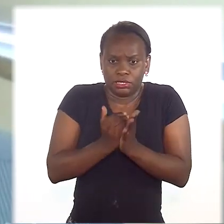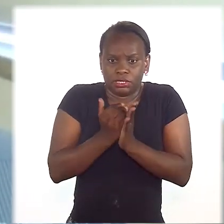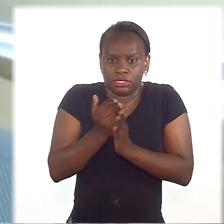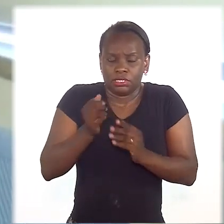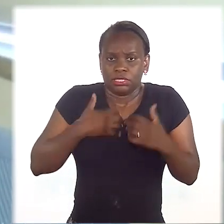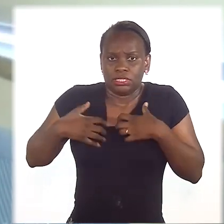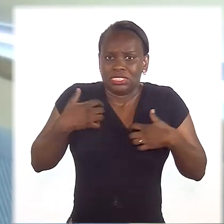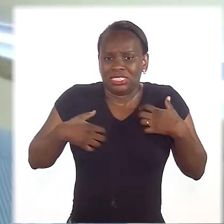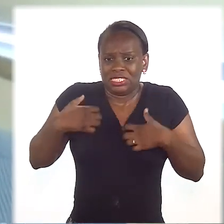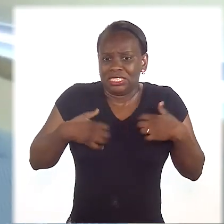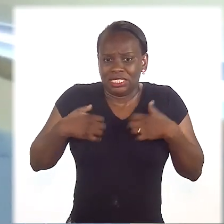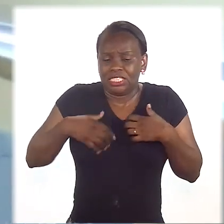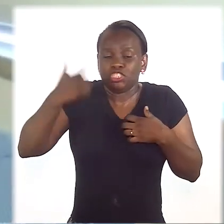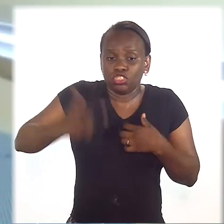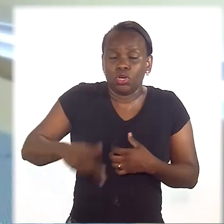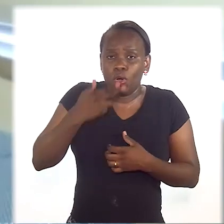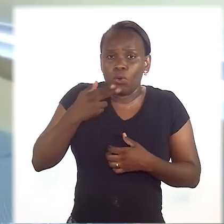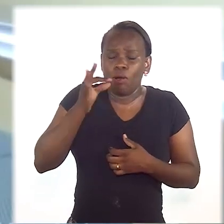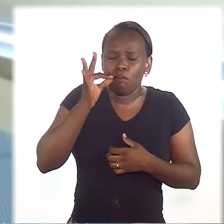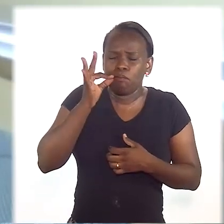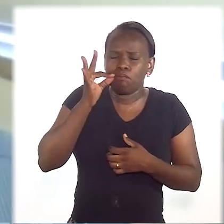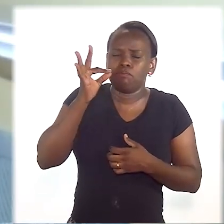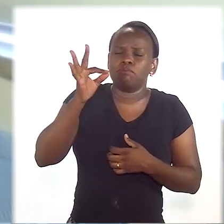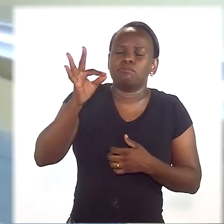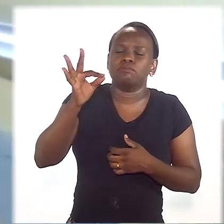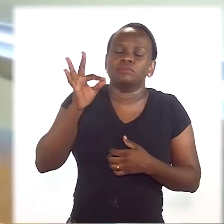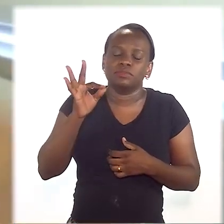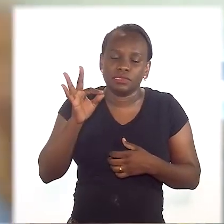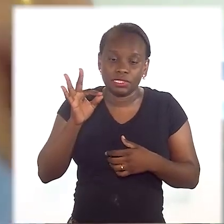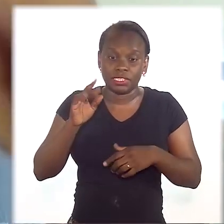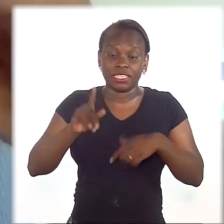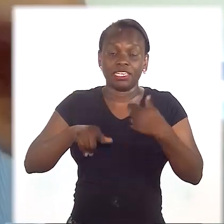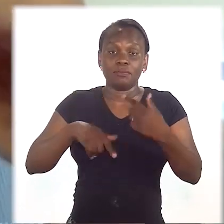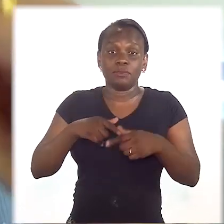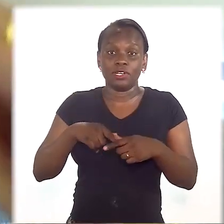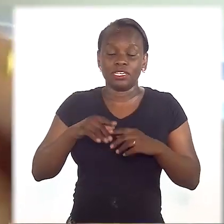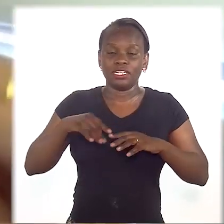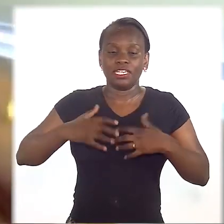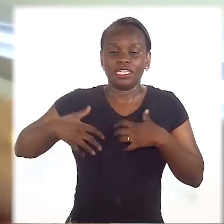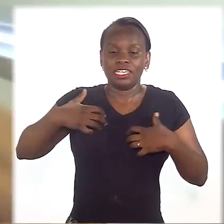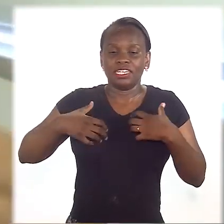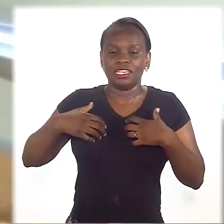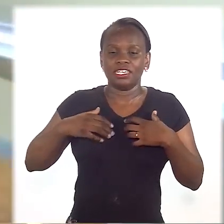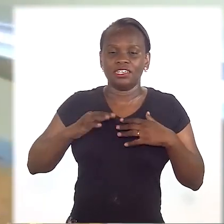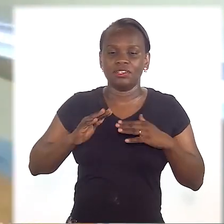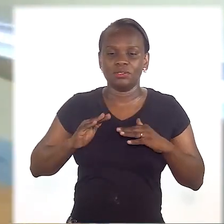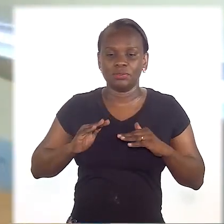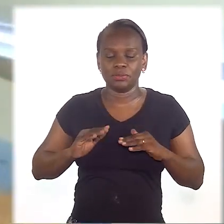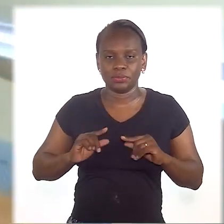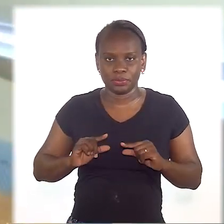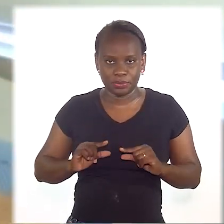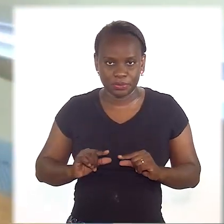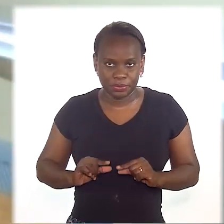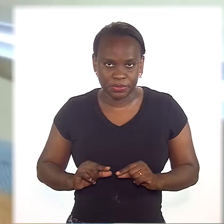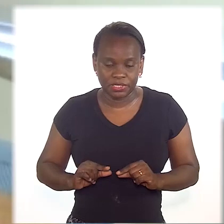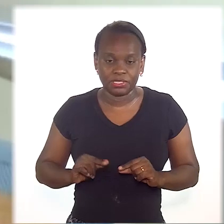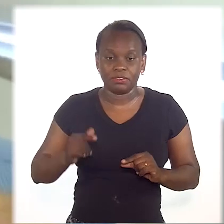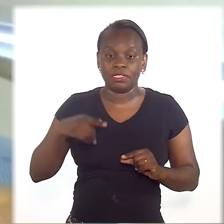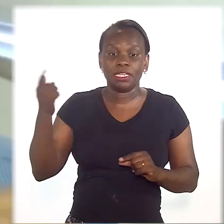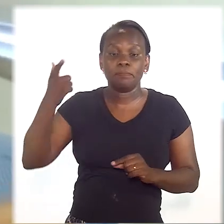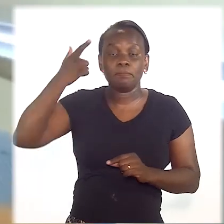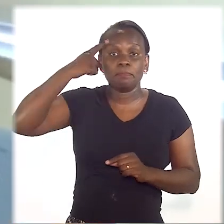ansiedade. E quando a pessoa volta a fumar novamente, momentaneamente, aquele nível de ansiedade, ele